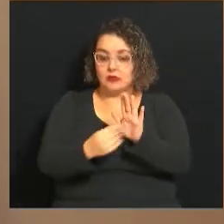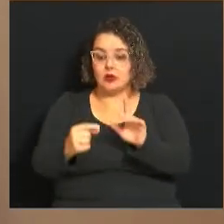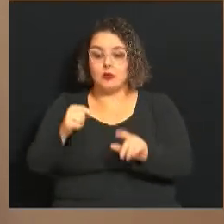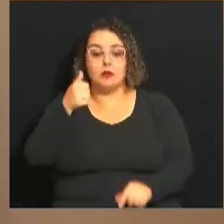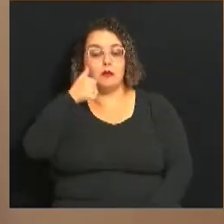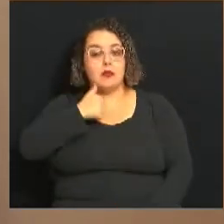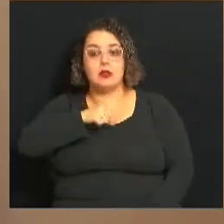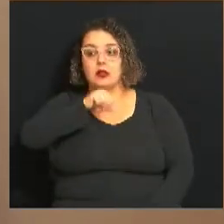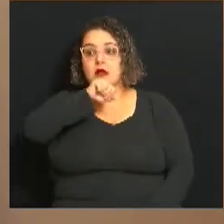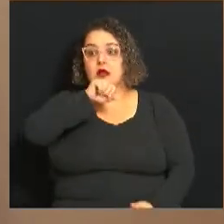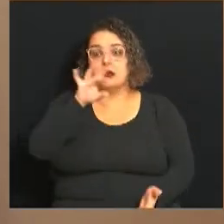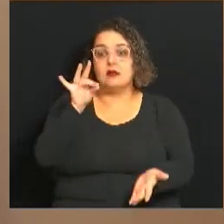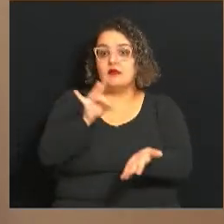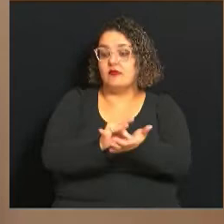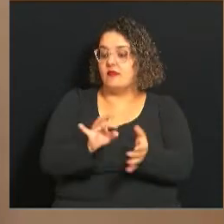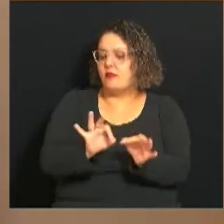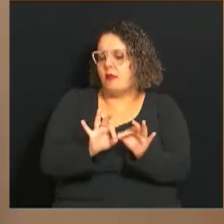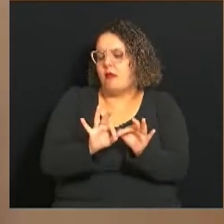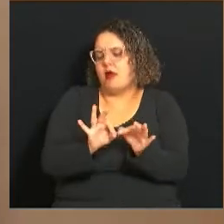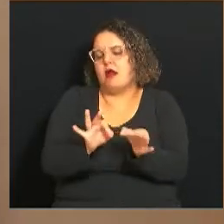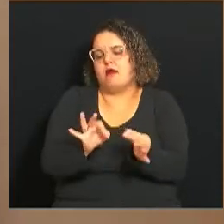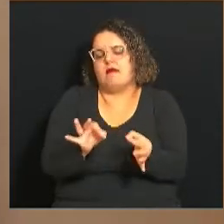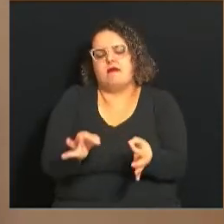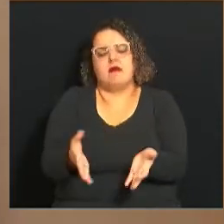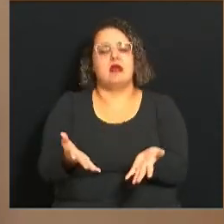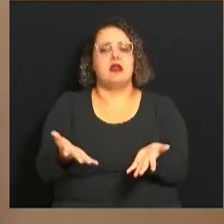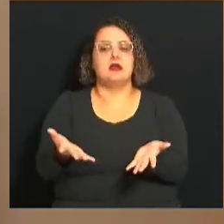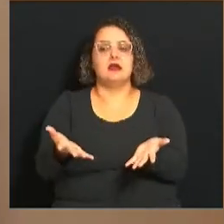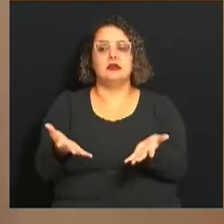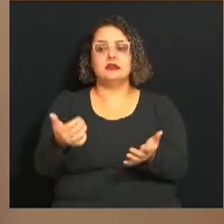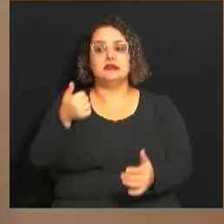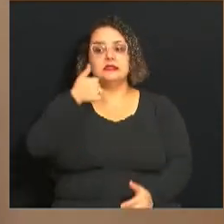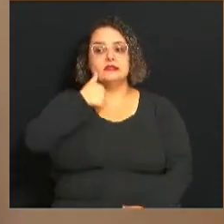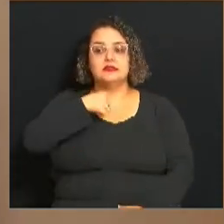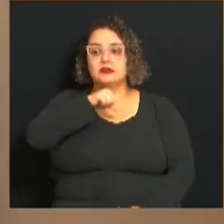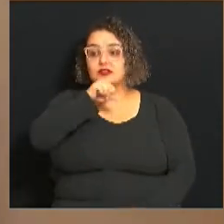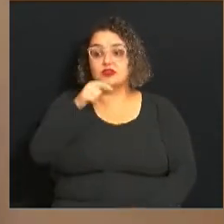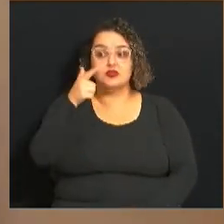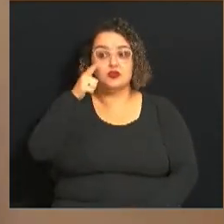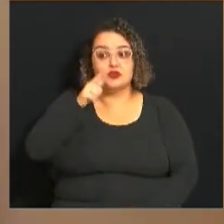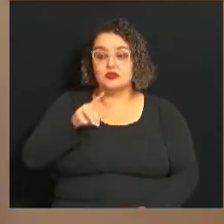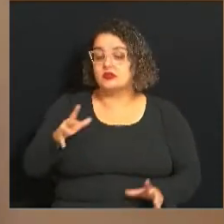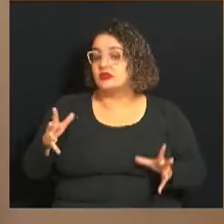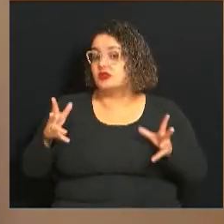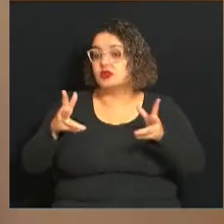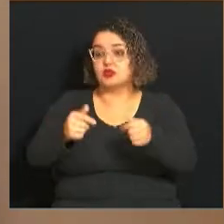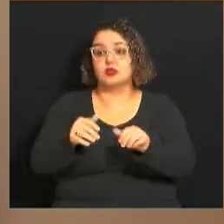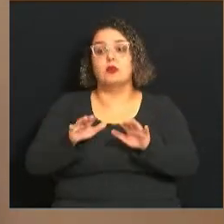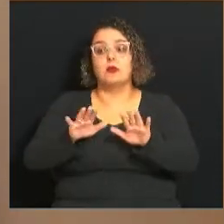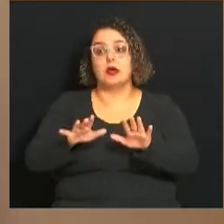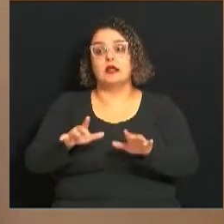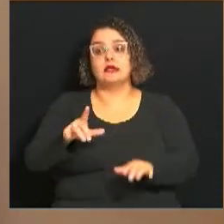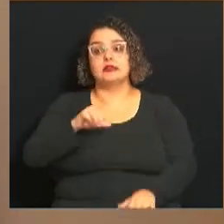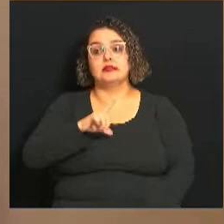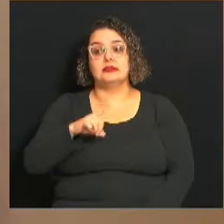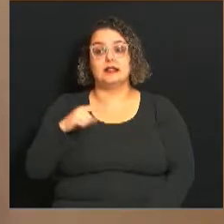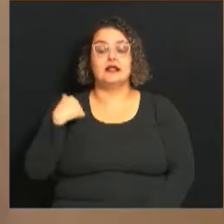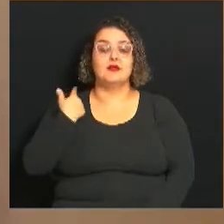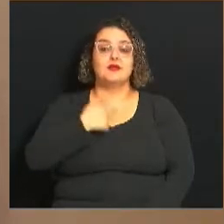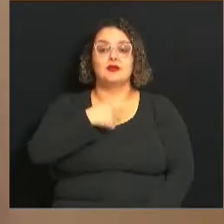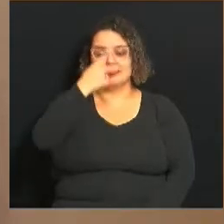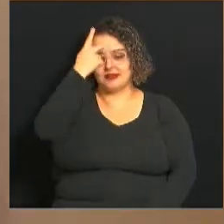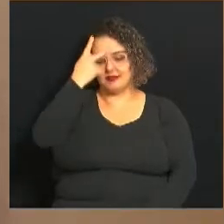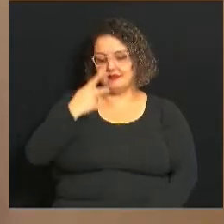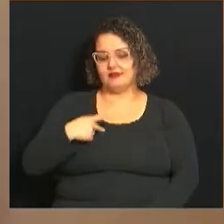de uma maternidade perfeita, né, dessa mãe dar conta de tudo, mas tem a nossa pressão, né, da gente